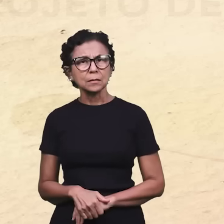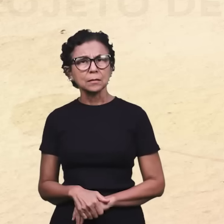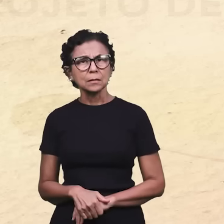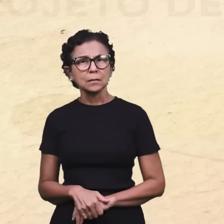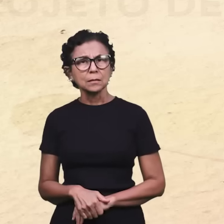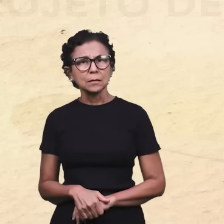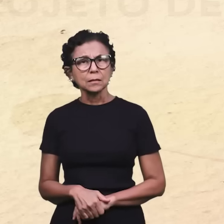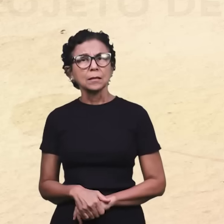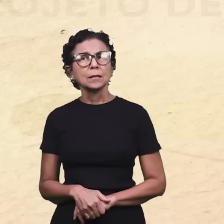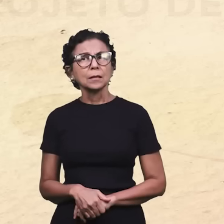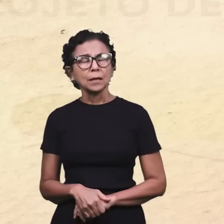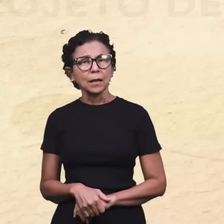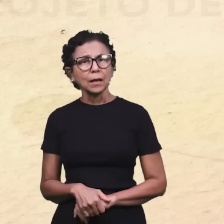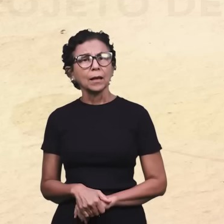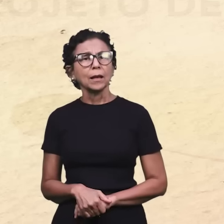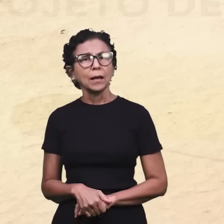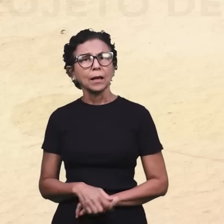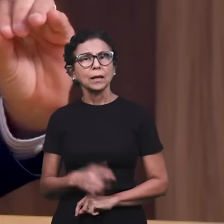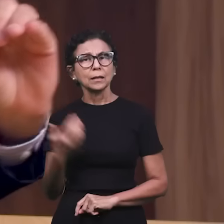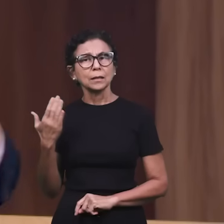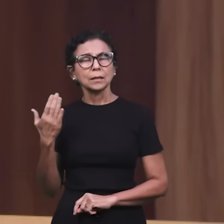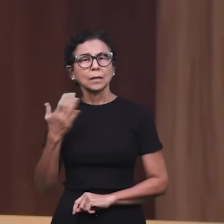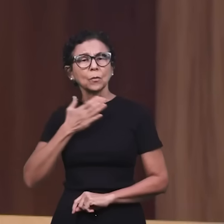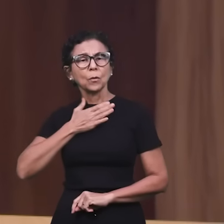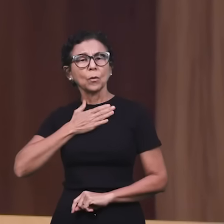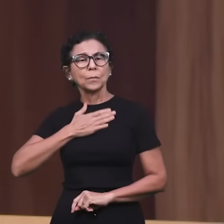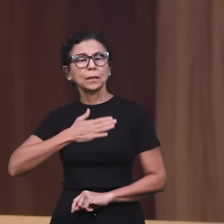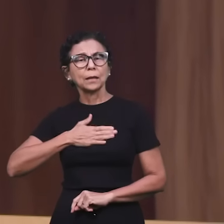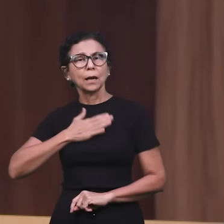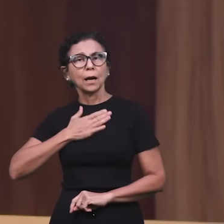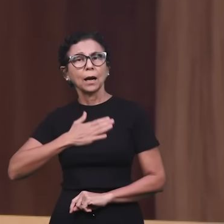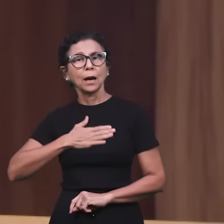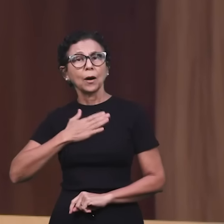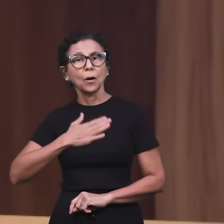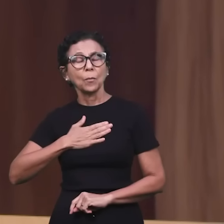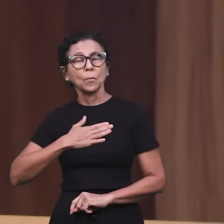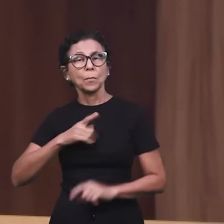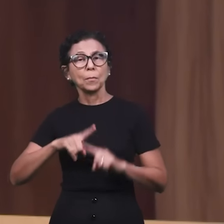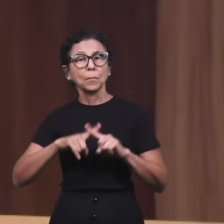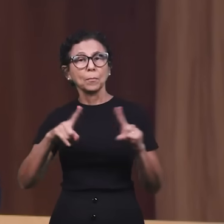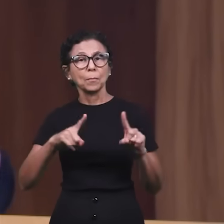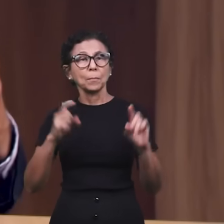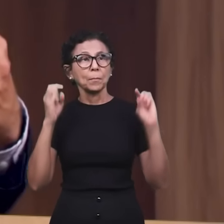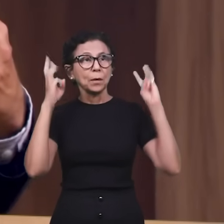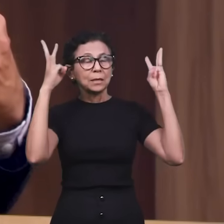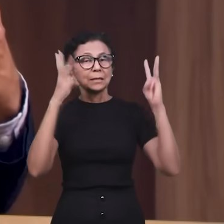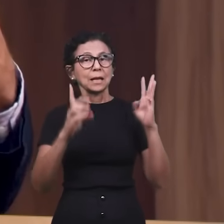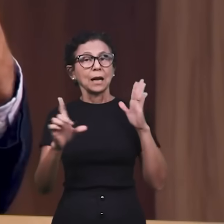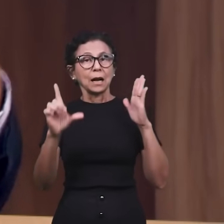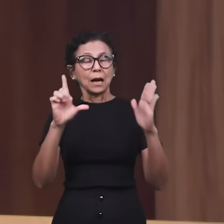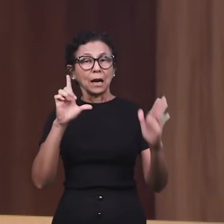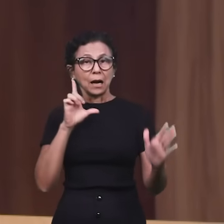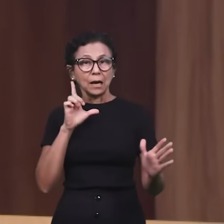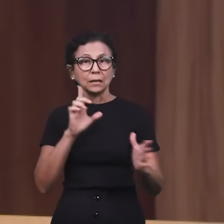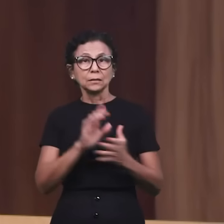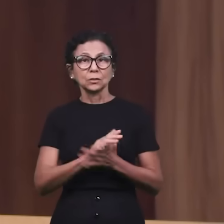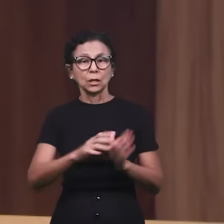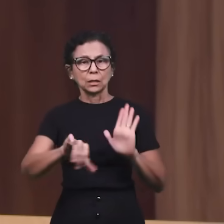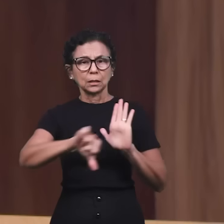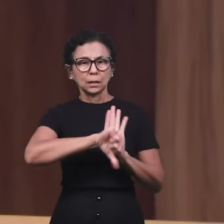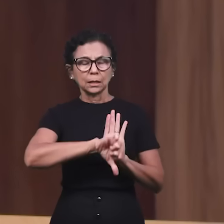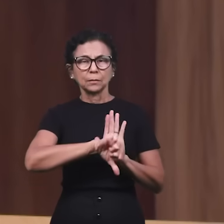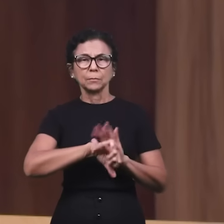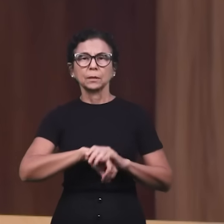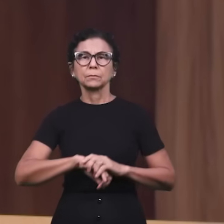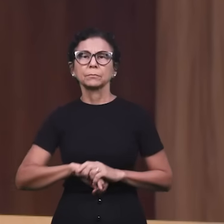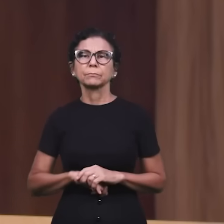Deus. O Senhor pegou um assassino e transformou no homem mais manso da face da terra. E você tinha aquela multidão de